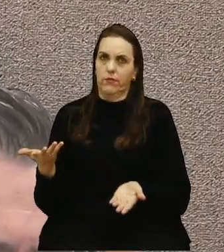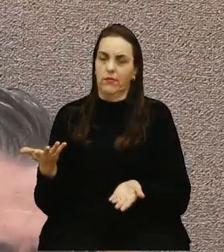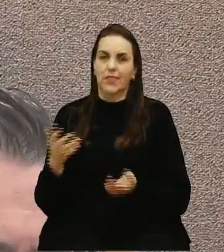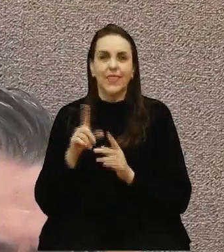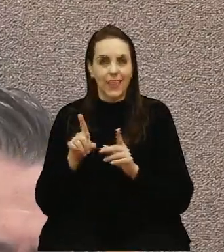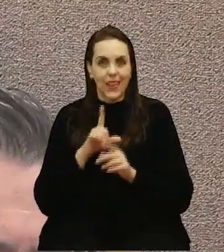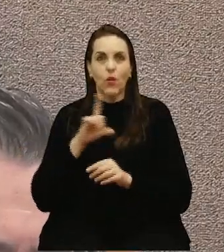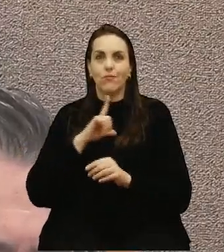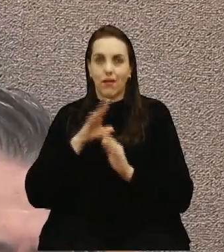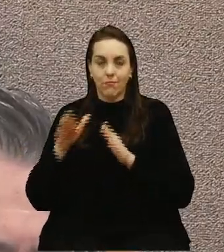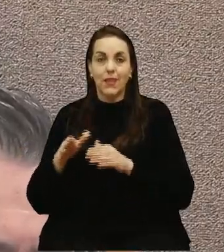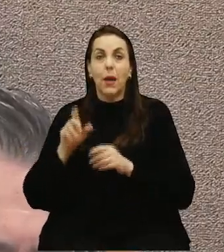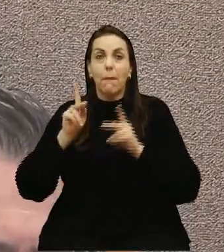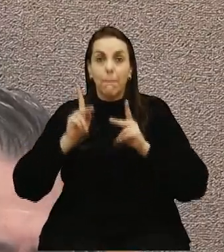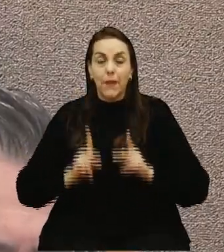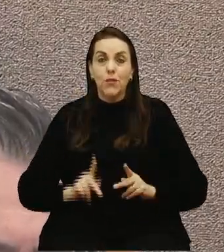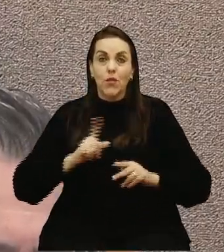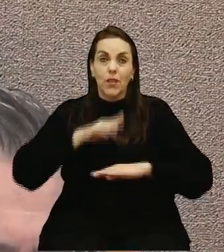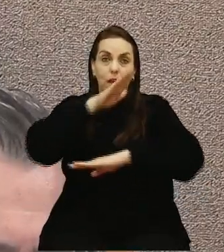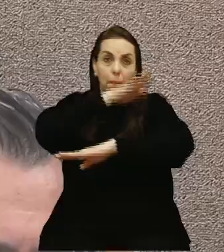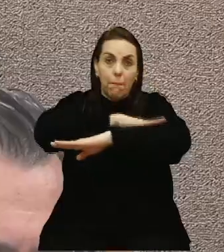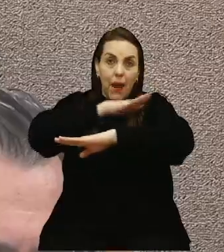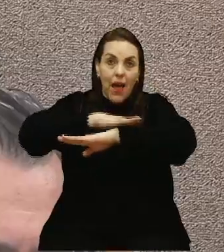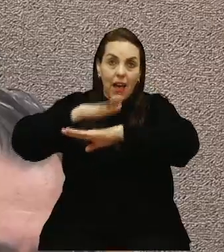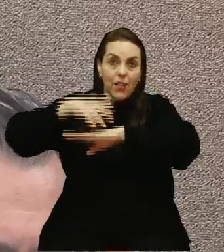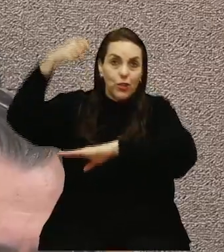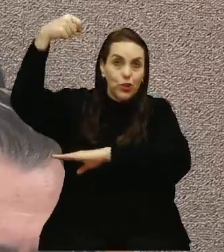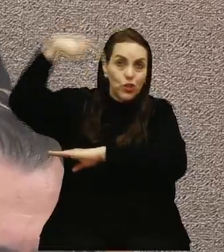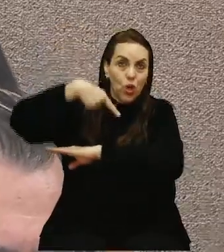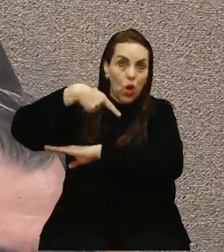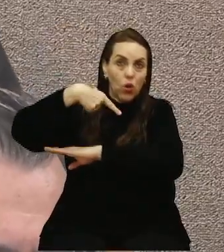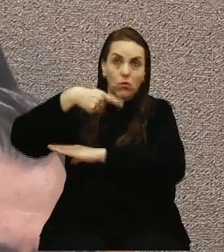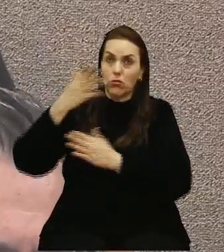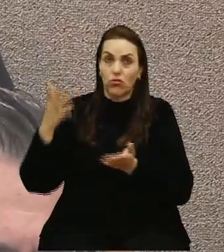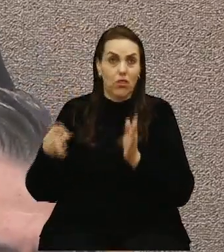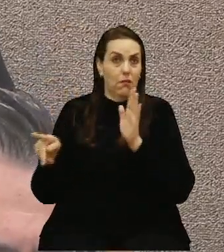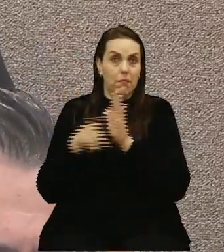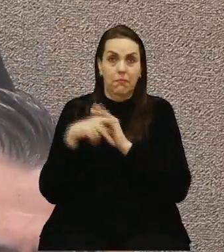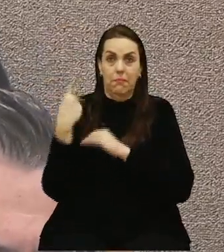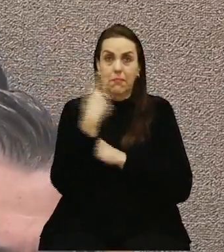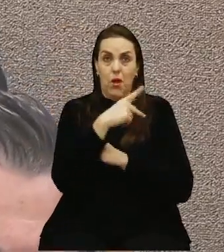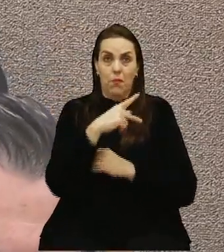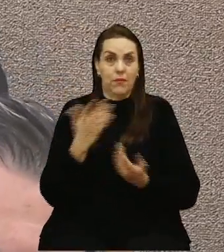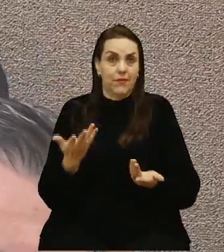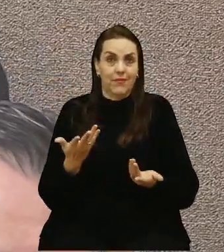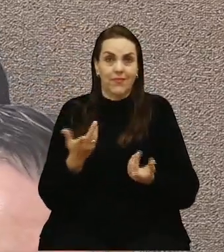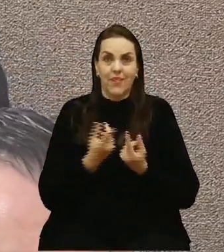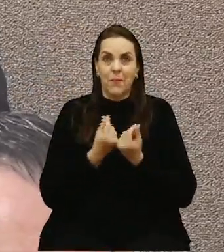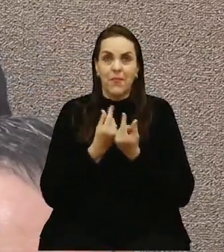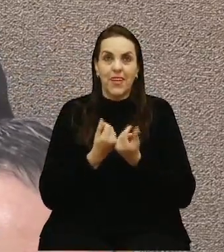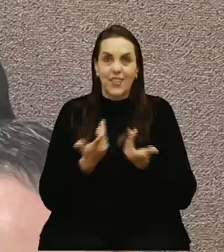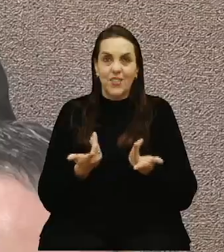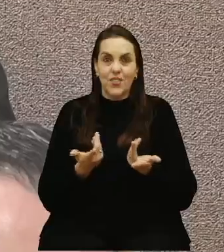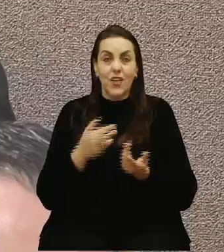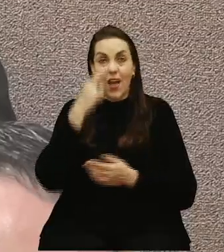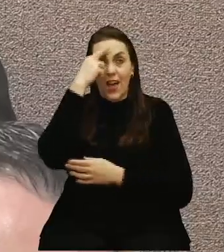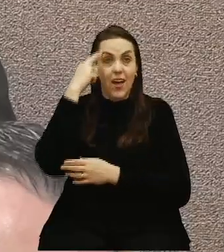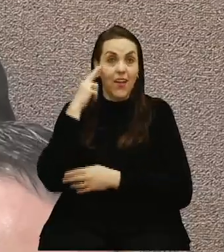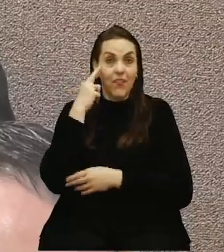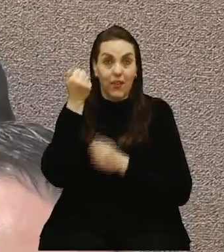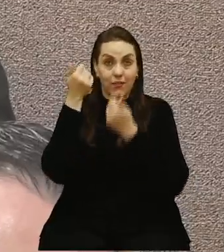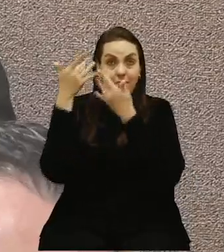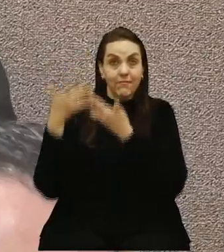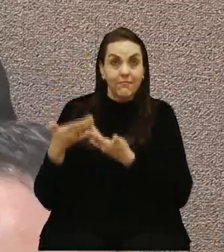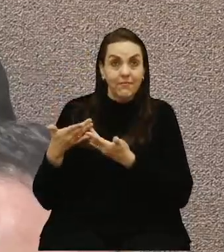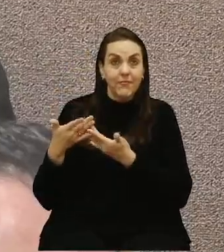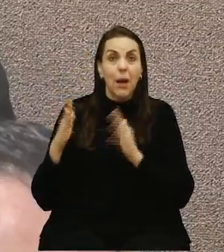pessoas que têm placas solares, né, que subsidia o preço, né, no valor, inclusive o vereador Rafael se colocou.